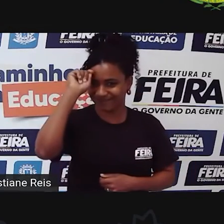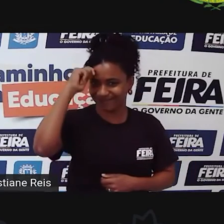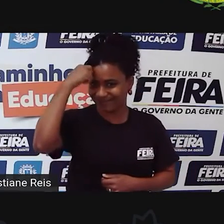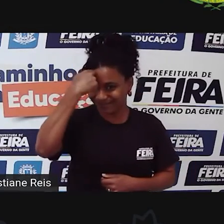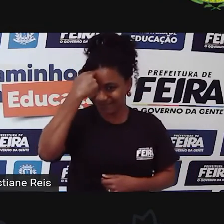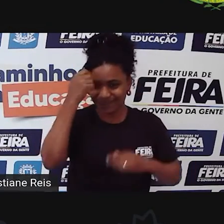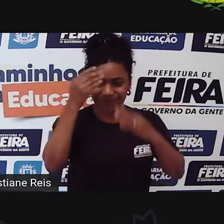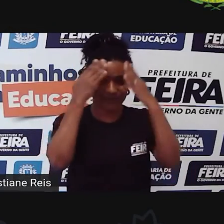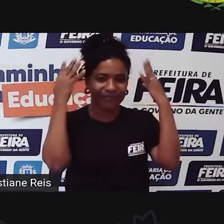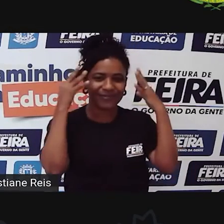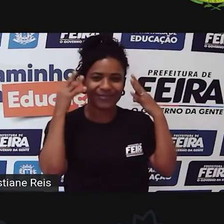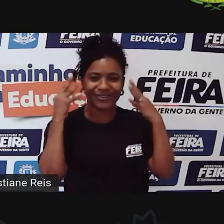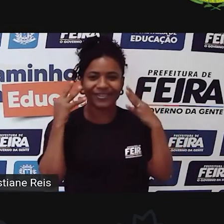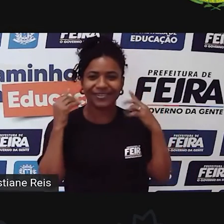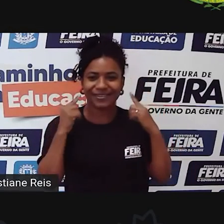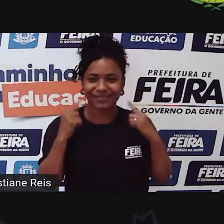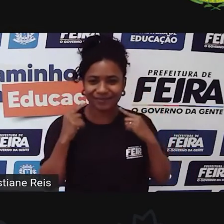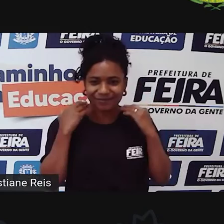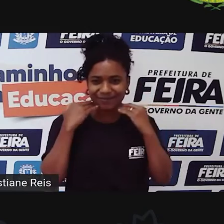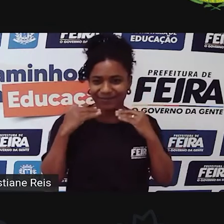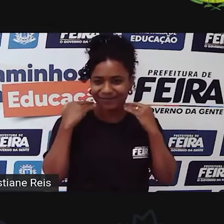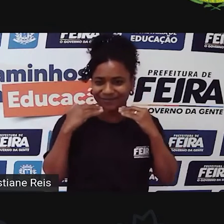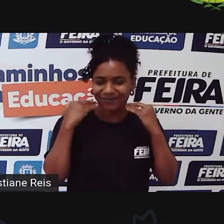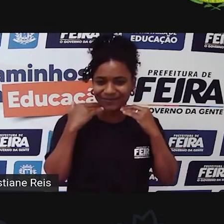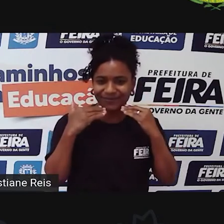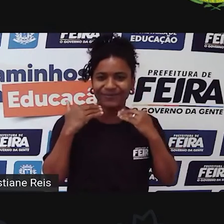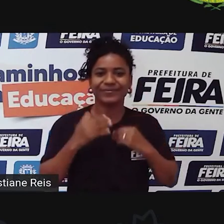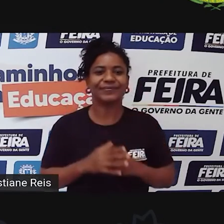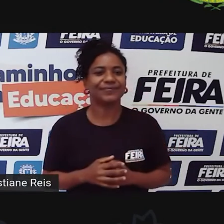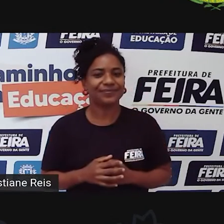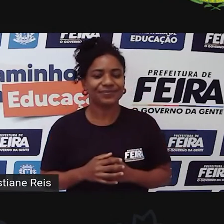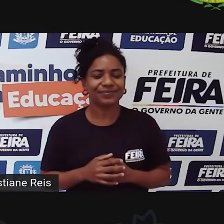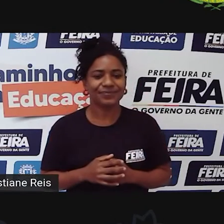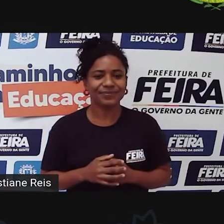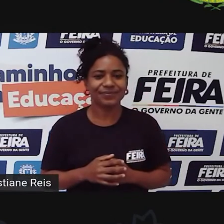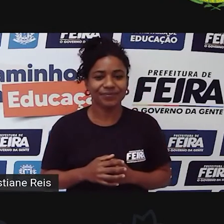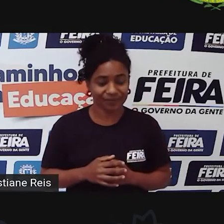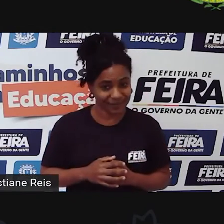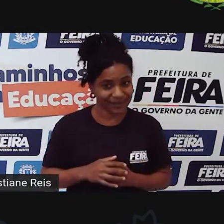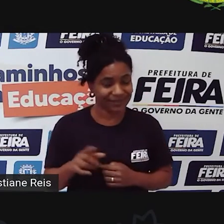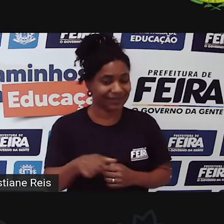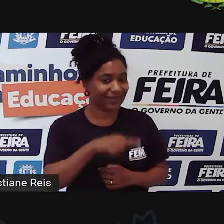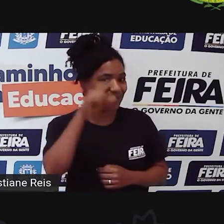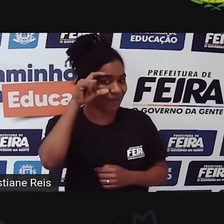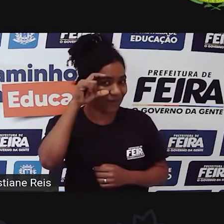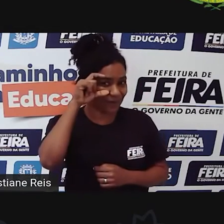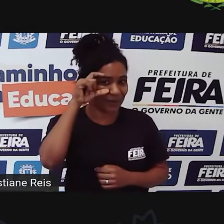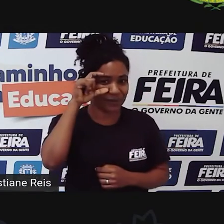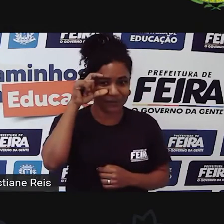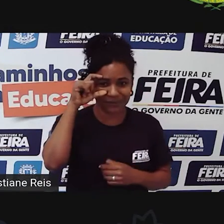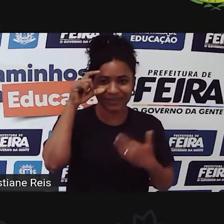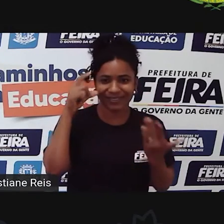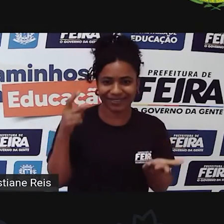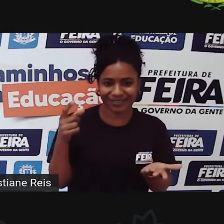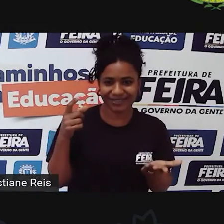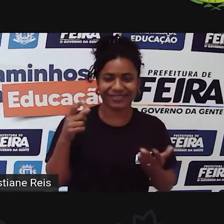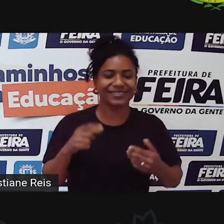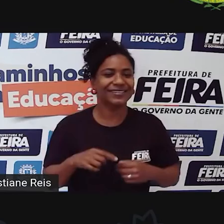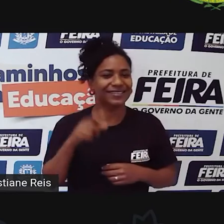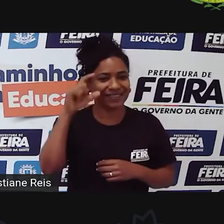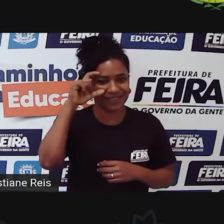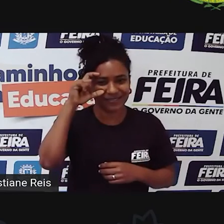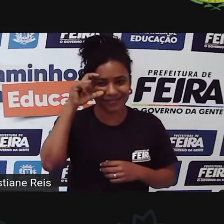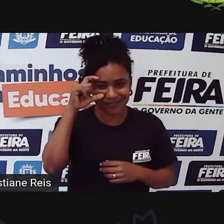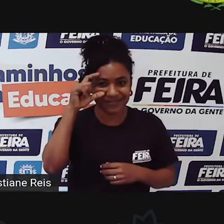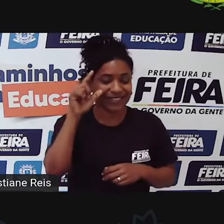de cabelos negros, na altura do ombro, né? Estou trajando uma blusa laranja, um jaleco branco,